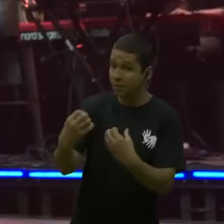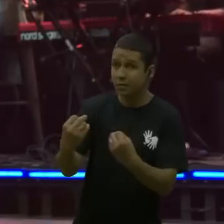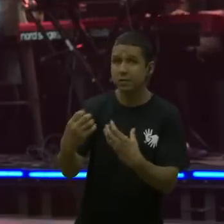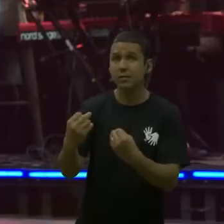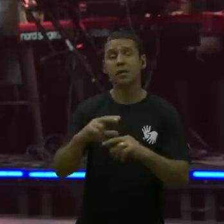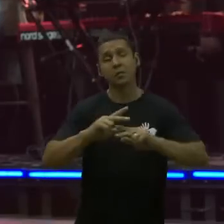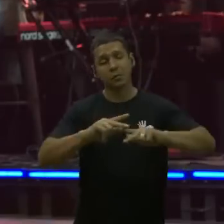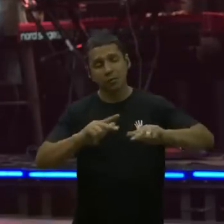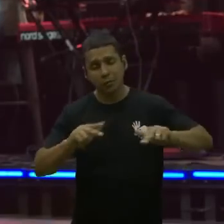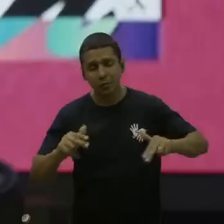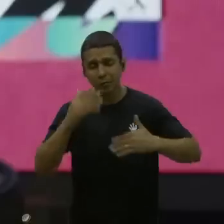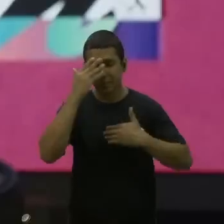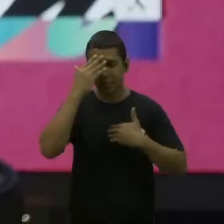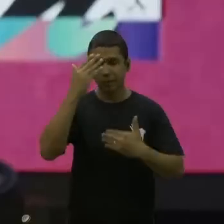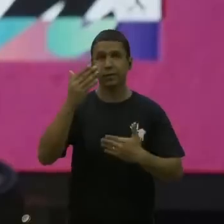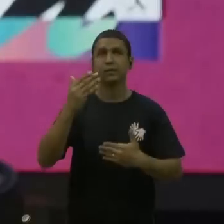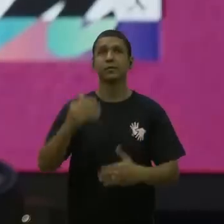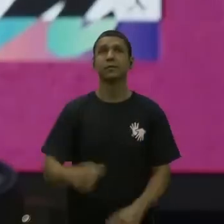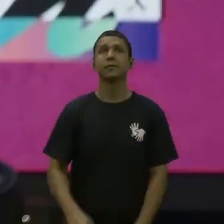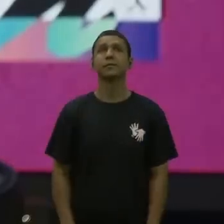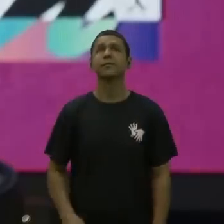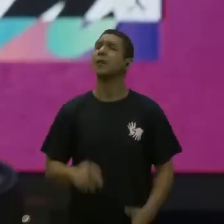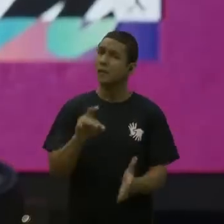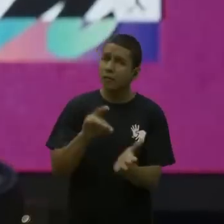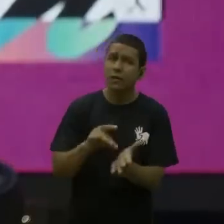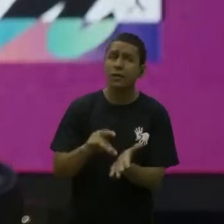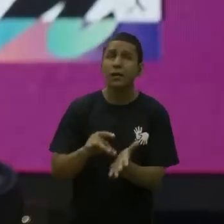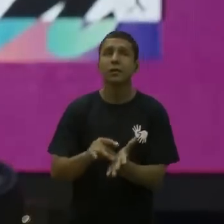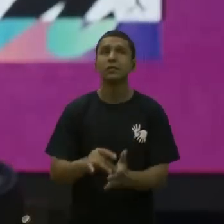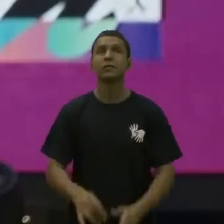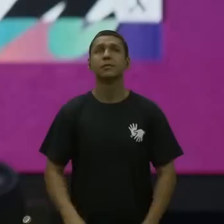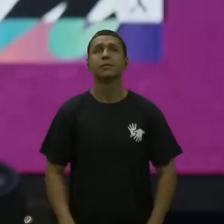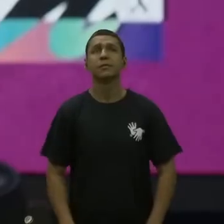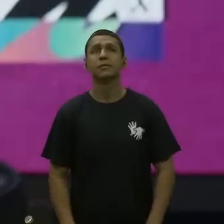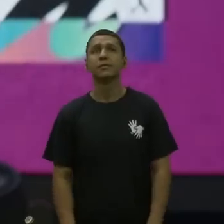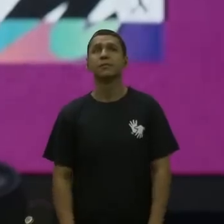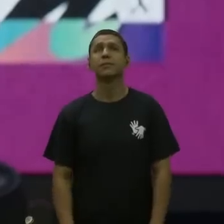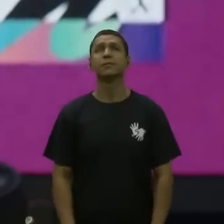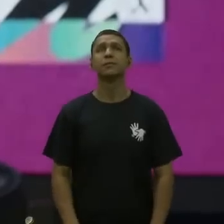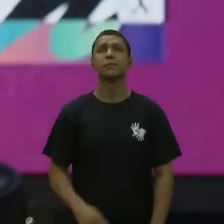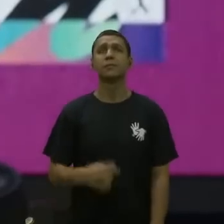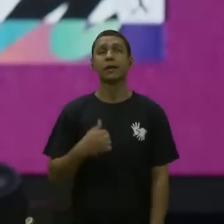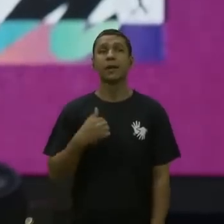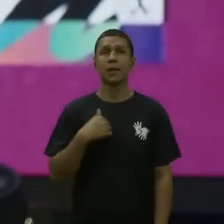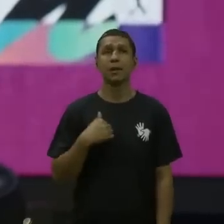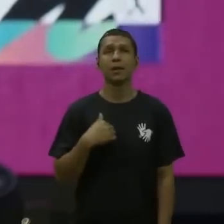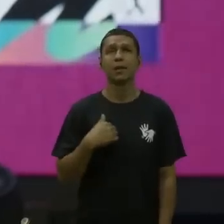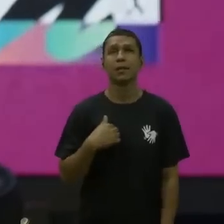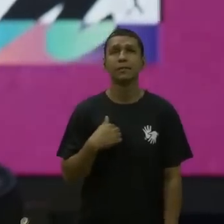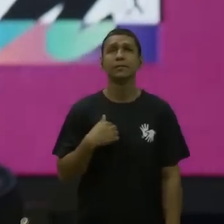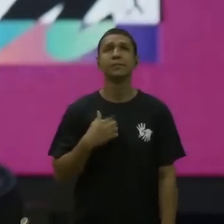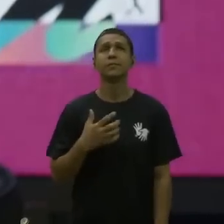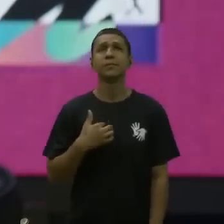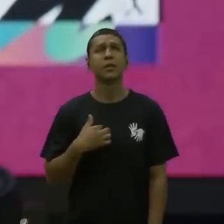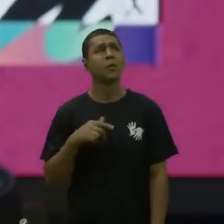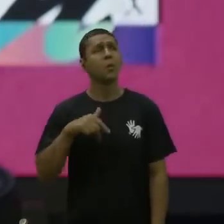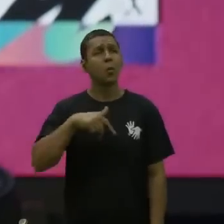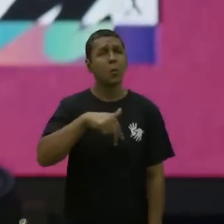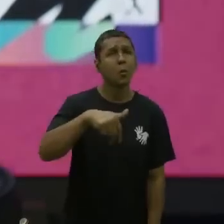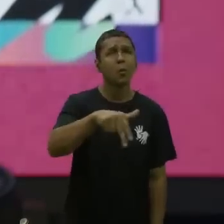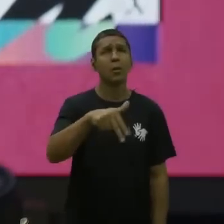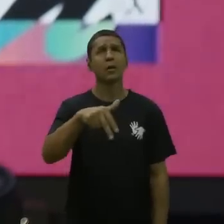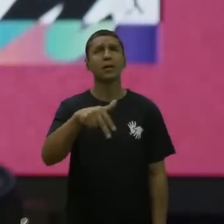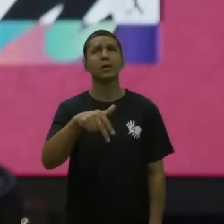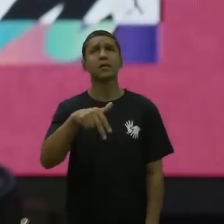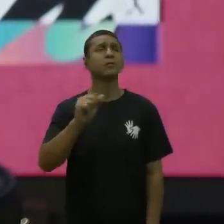coisas. Obrigada. E eu falo de verdade isso. Eu não sei se vocês sabem, mas eu costumo andar por aí, eu digo, é